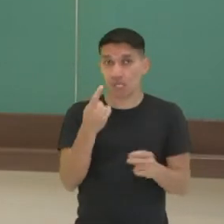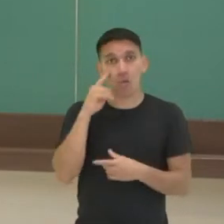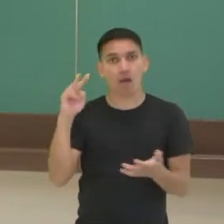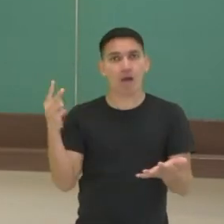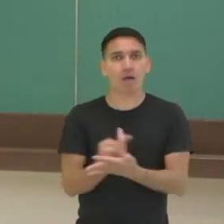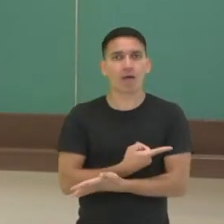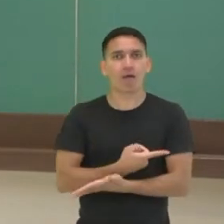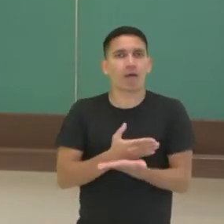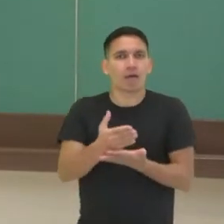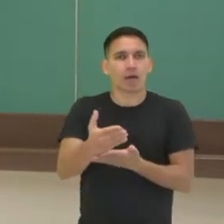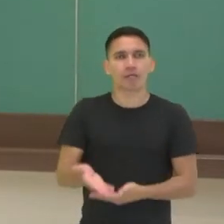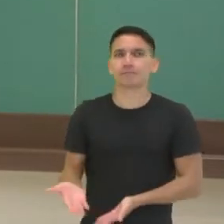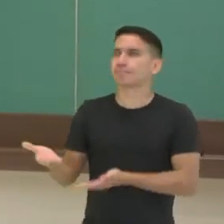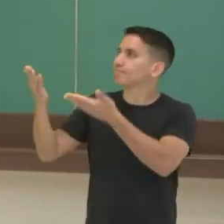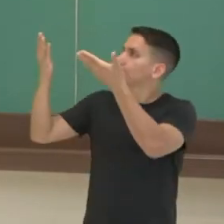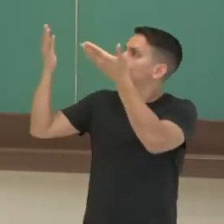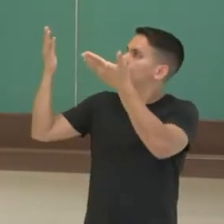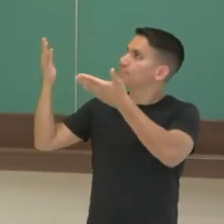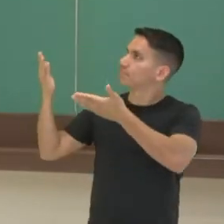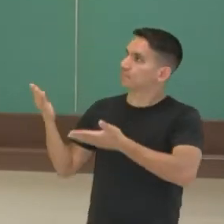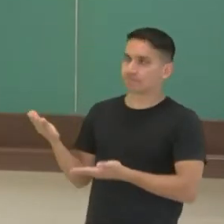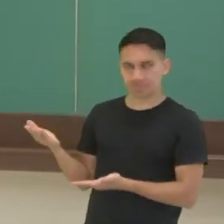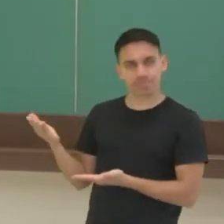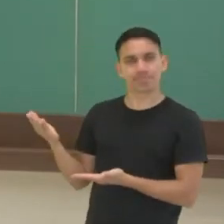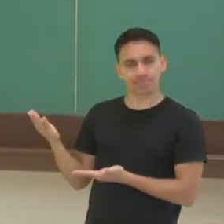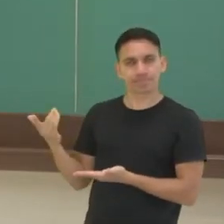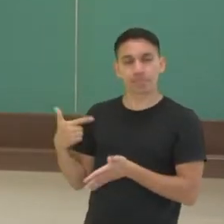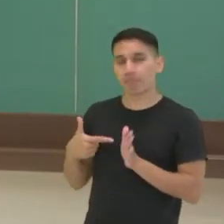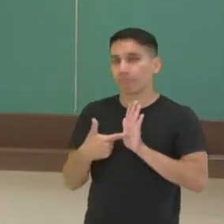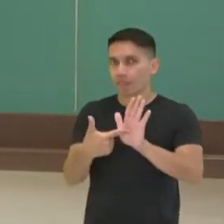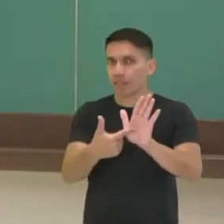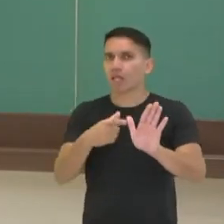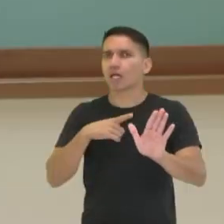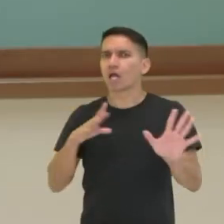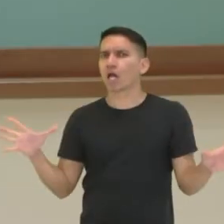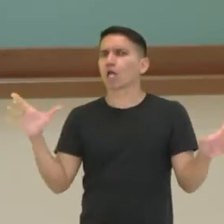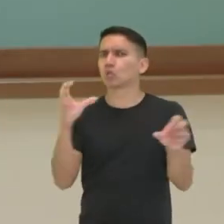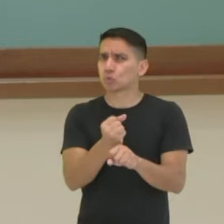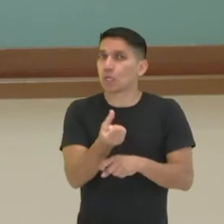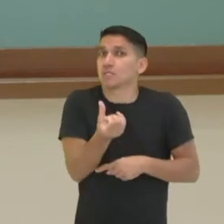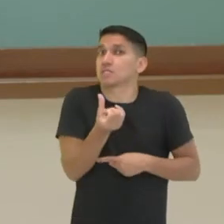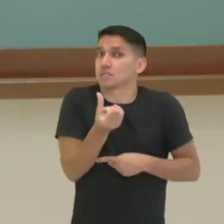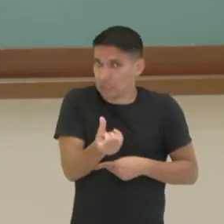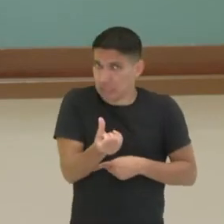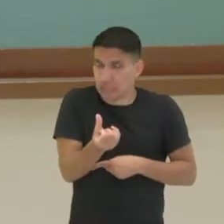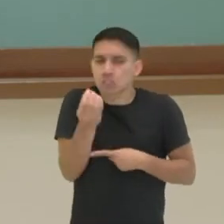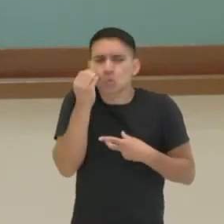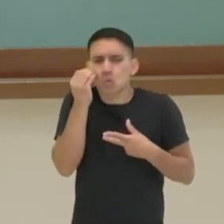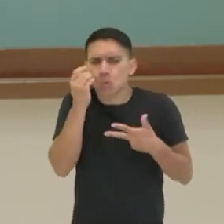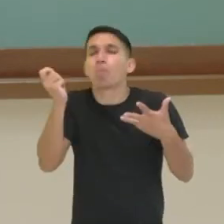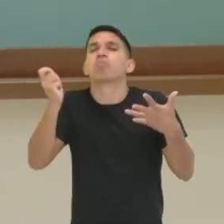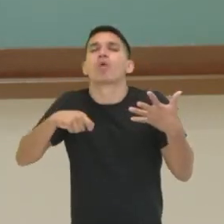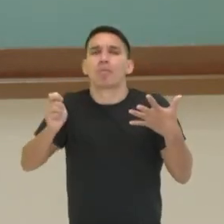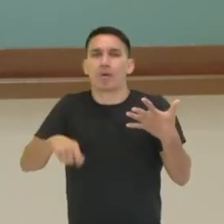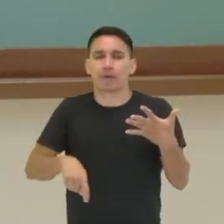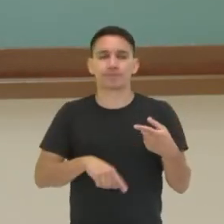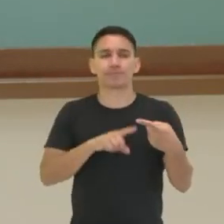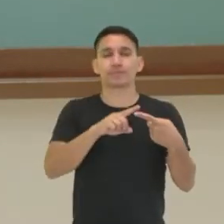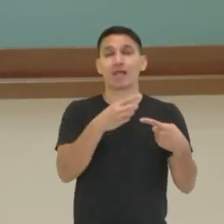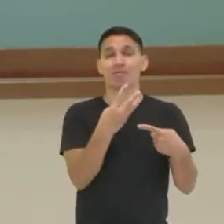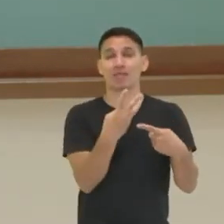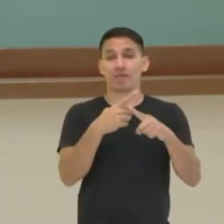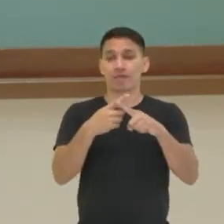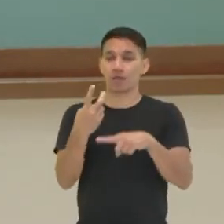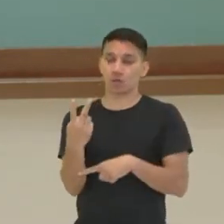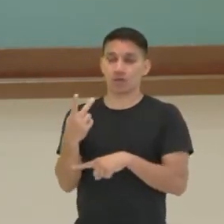Pelo princípio fundamental da contagem, nós temos 6 possibilidades. 3 vezes 2